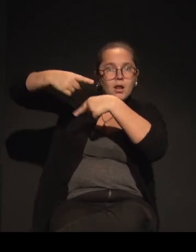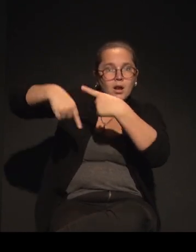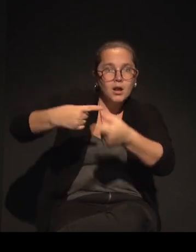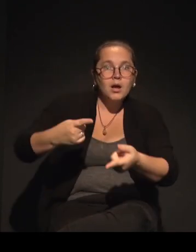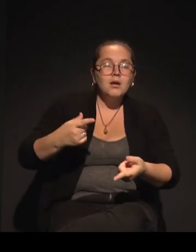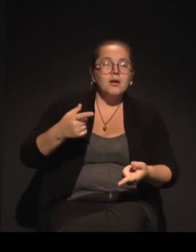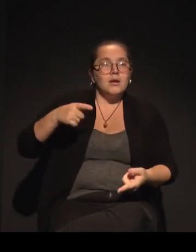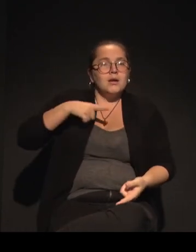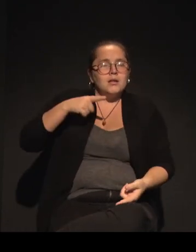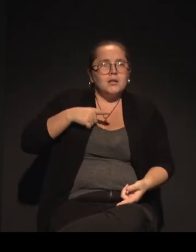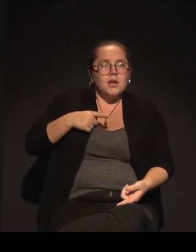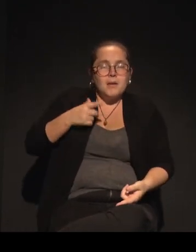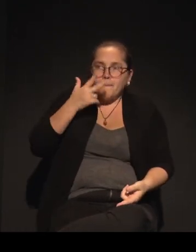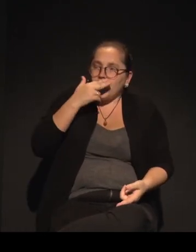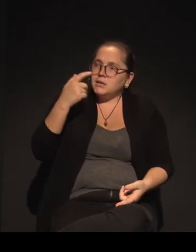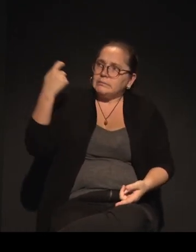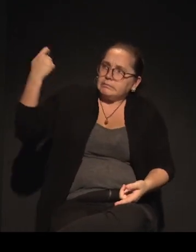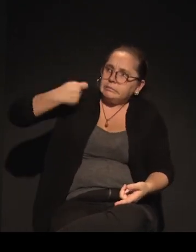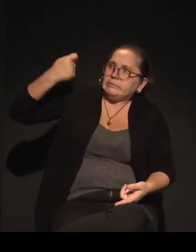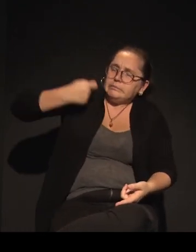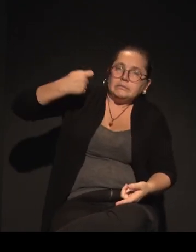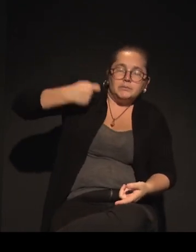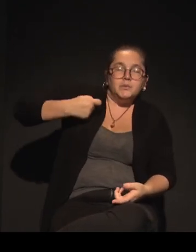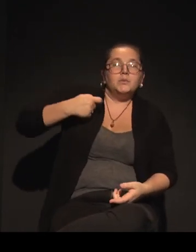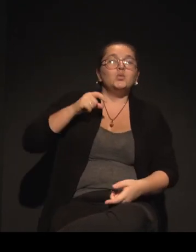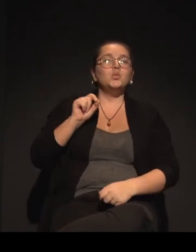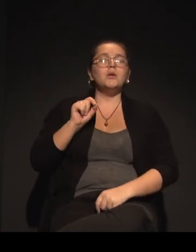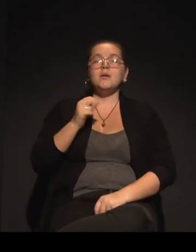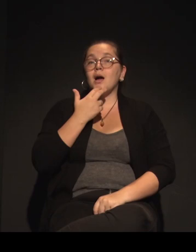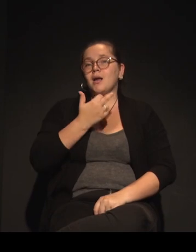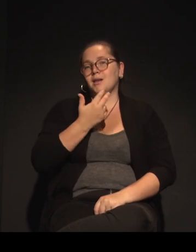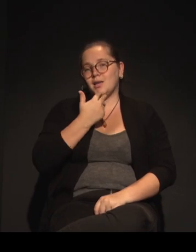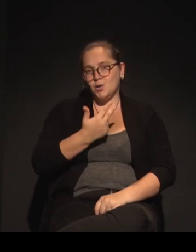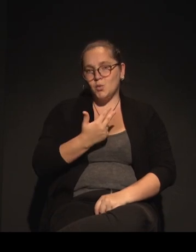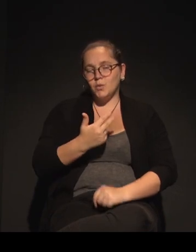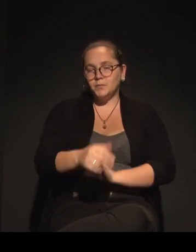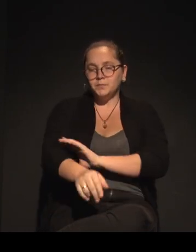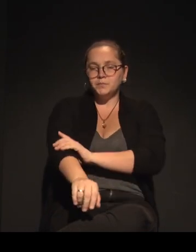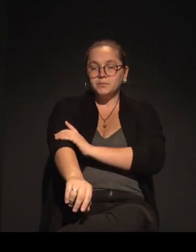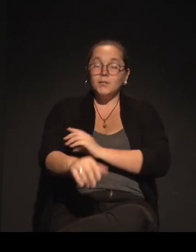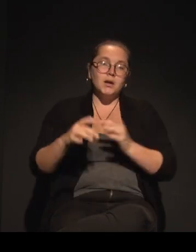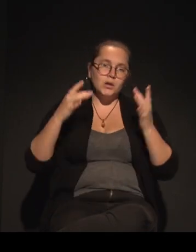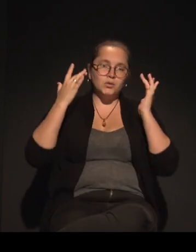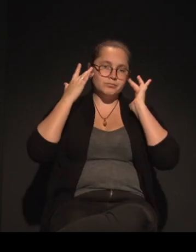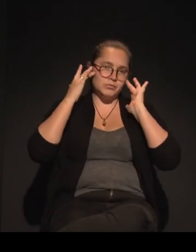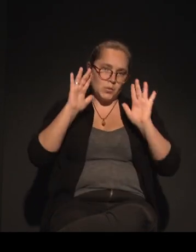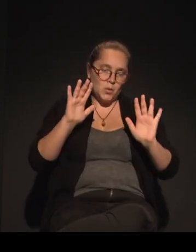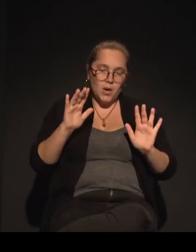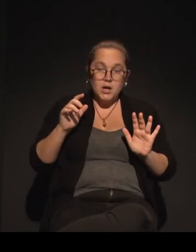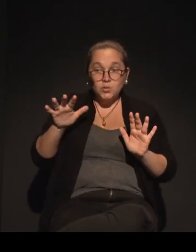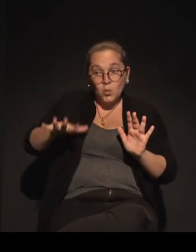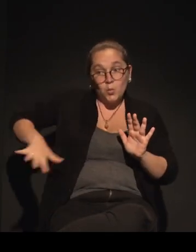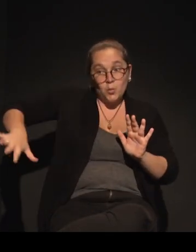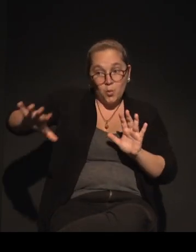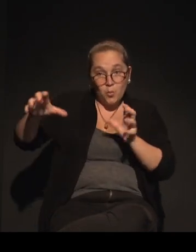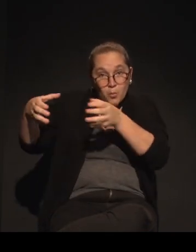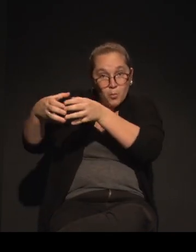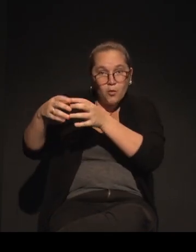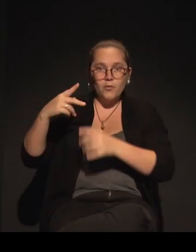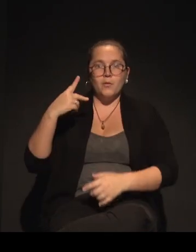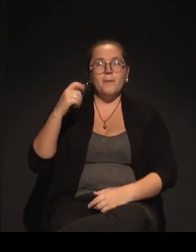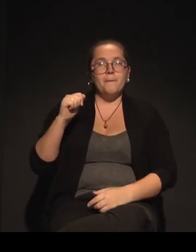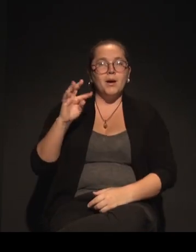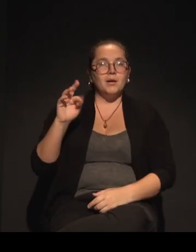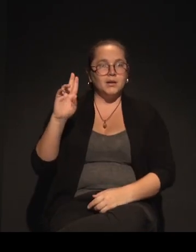é com relação à língua e eu acho que não só o povo pataxó não é mais o povo povo do